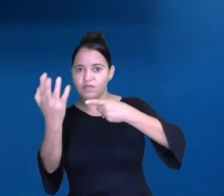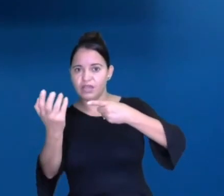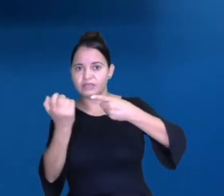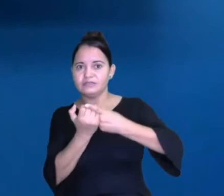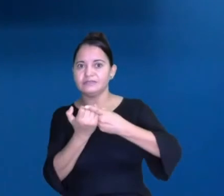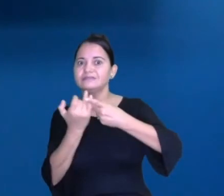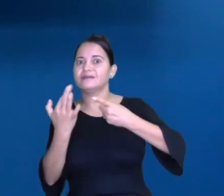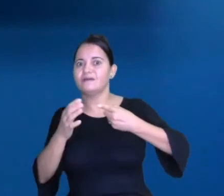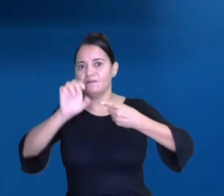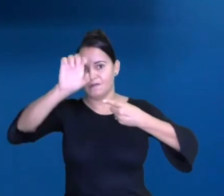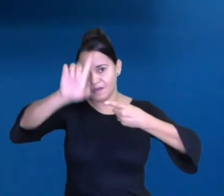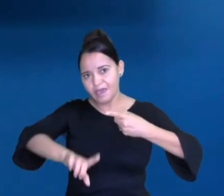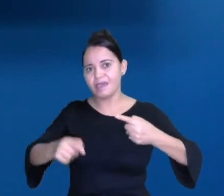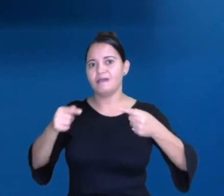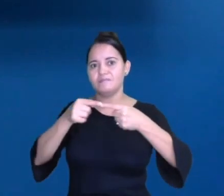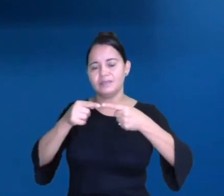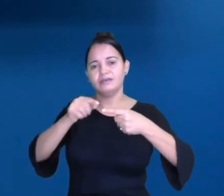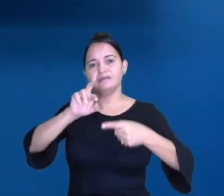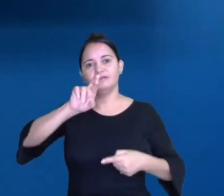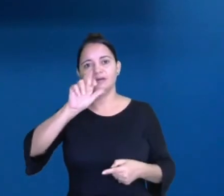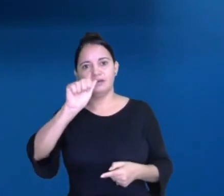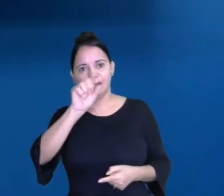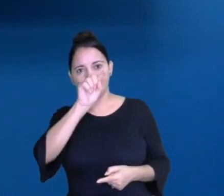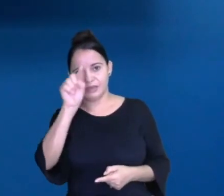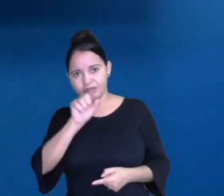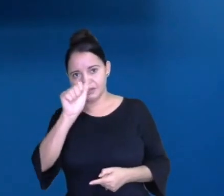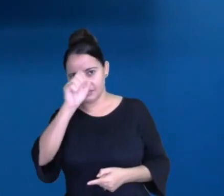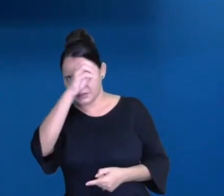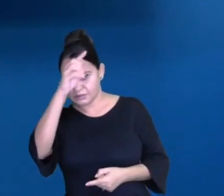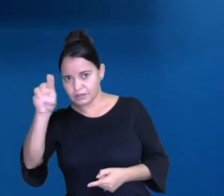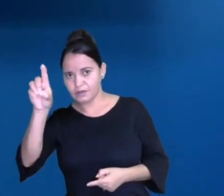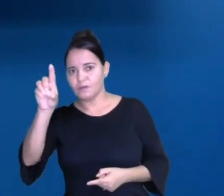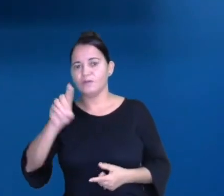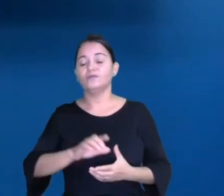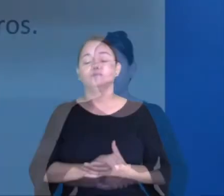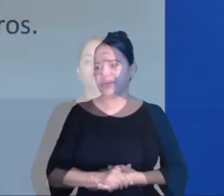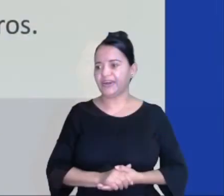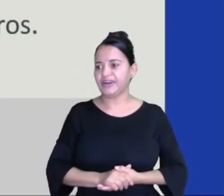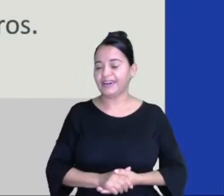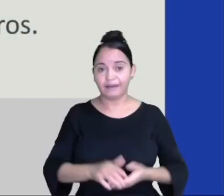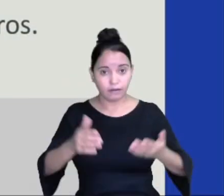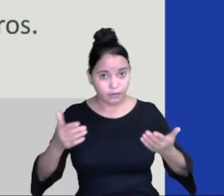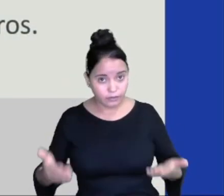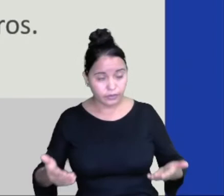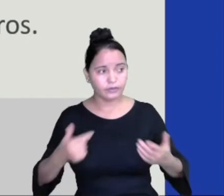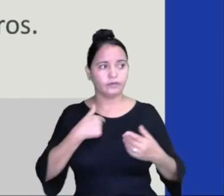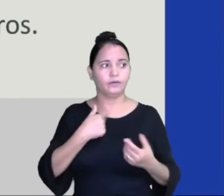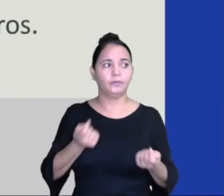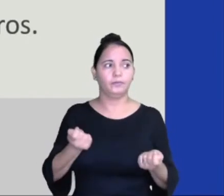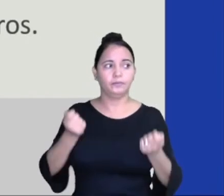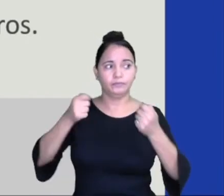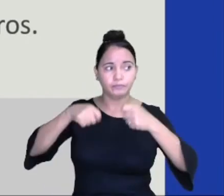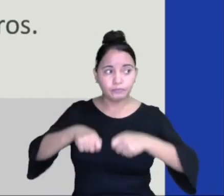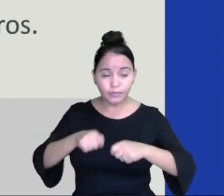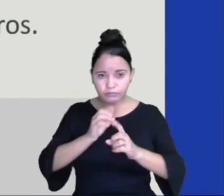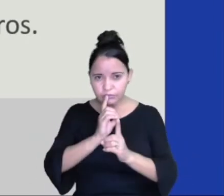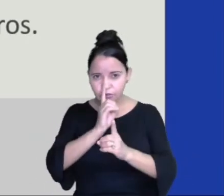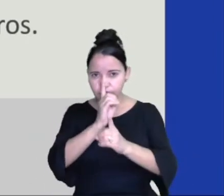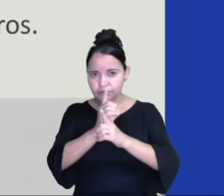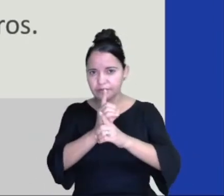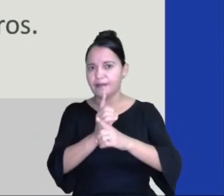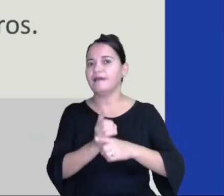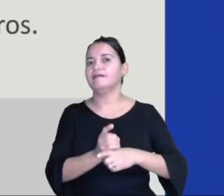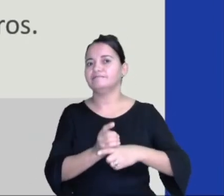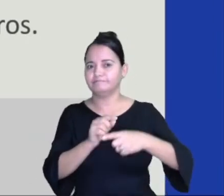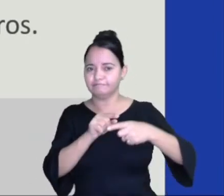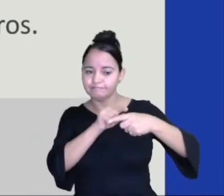é uma razão, tá certo? E aí eu posso identificar a razão, aí eu posso identificar que razão é